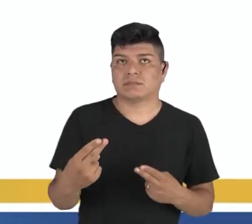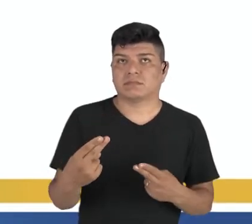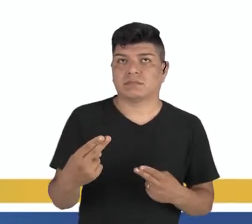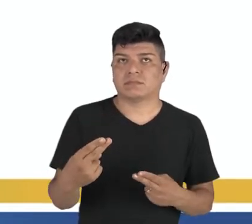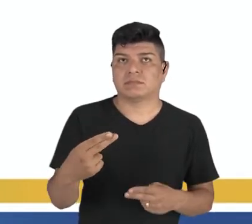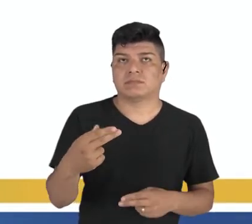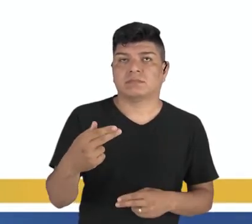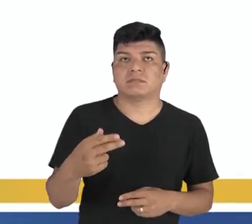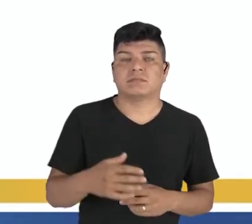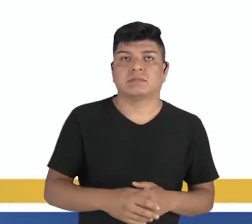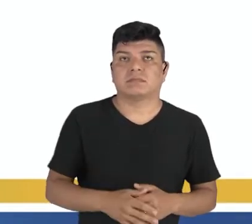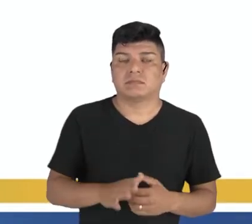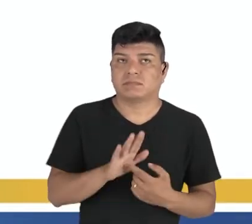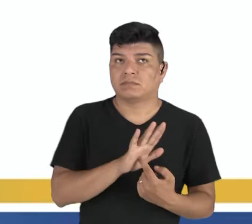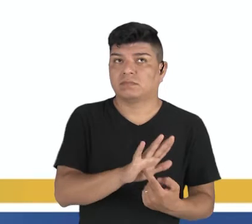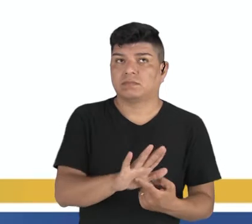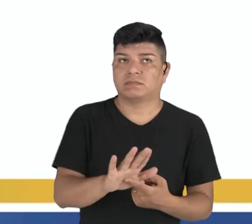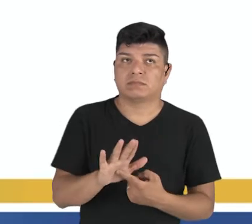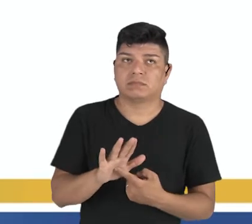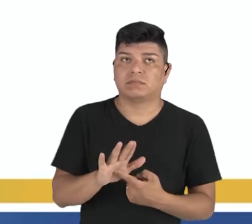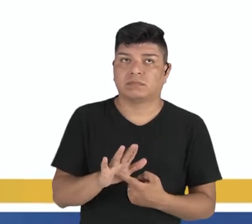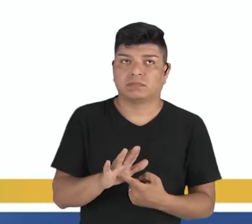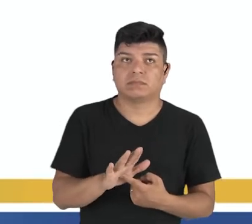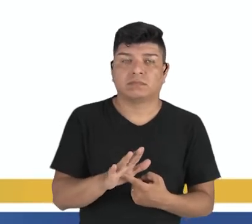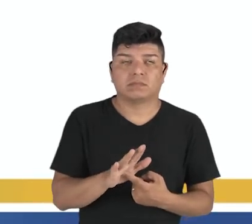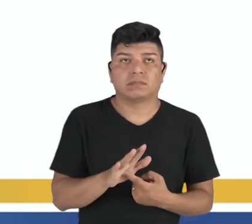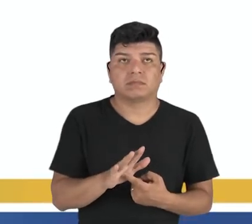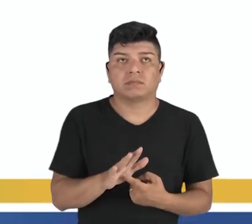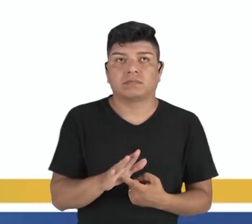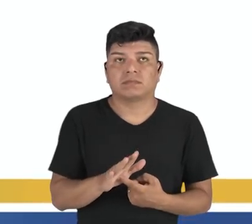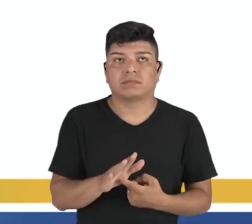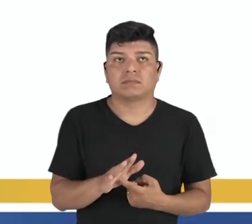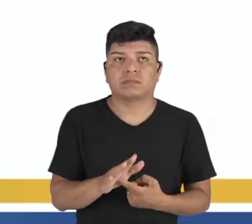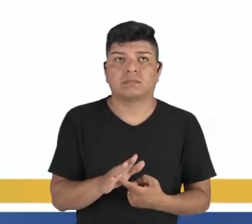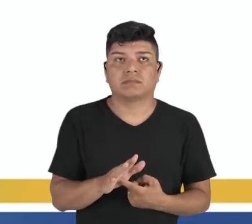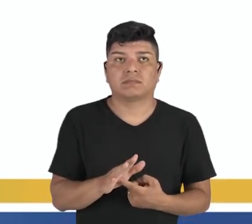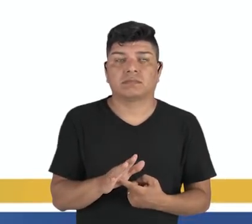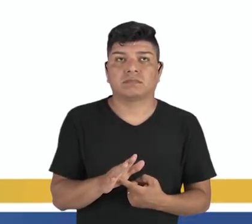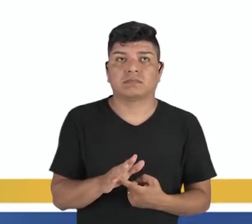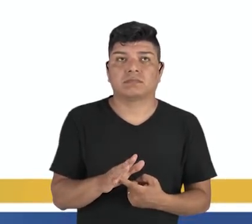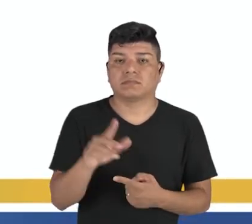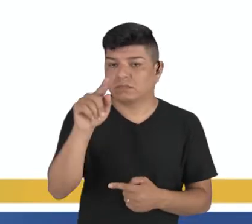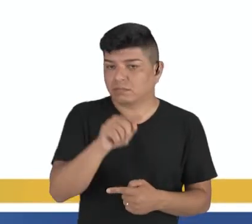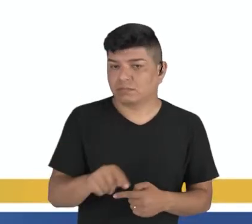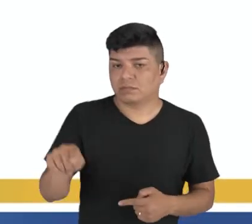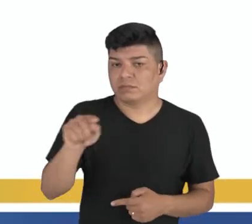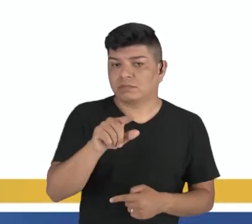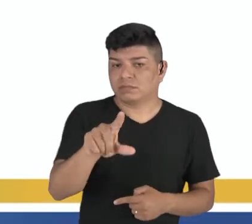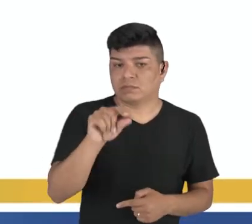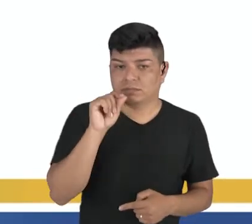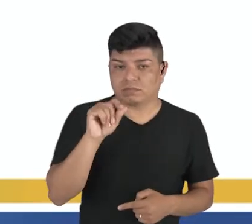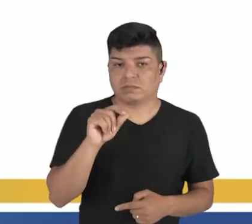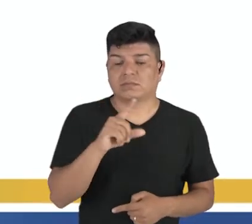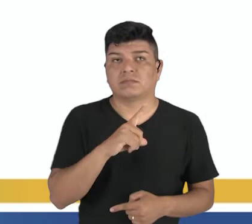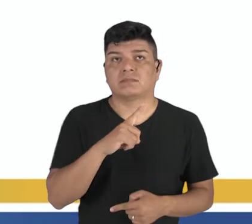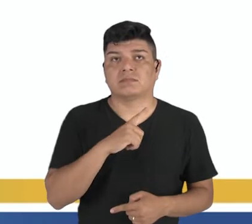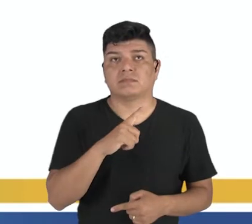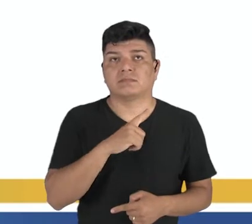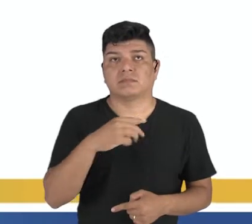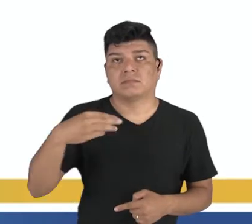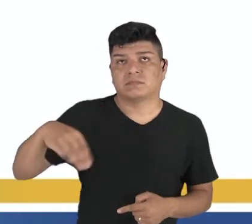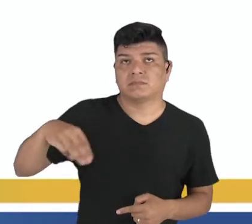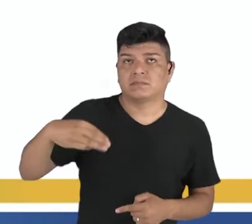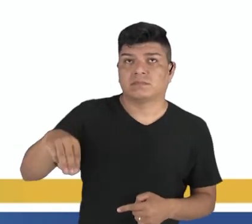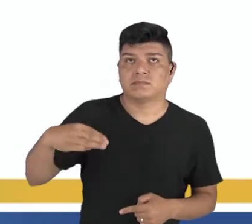igualdade aparecendo na sentença. Então vejam aí que ela está circulada e a gente tem um símbolo matemático